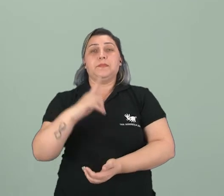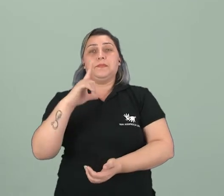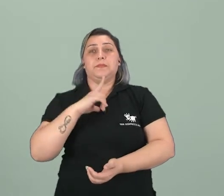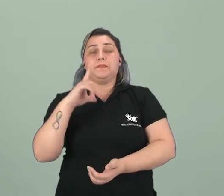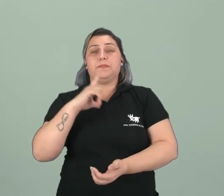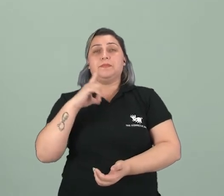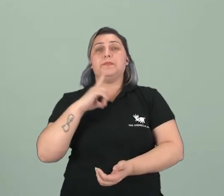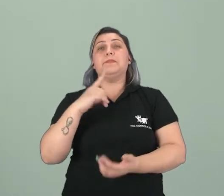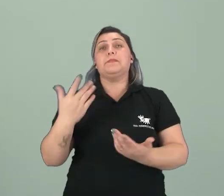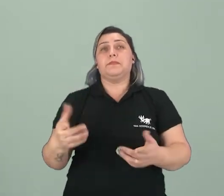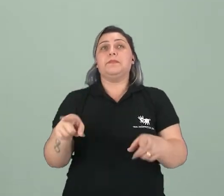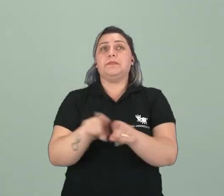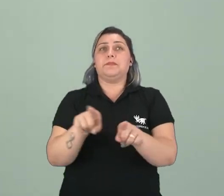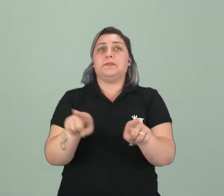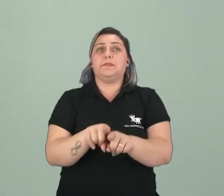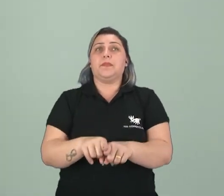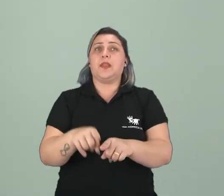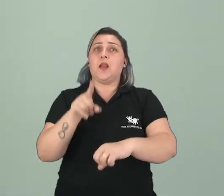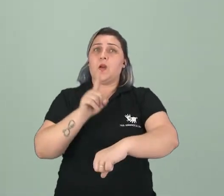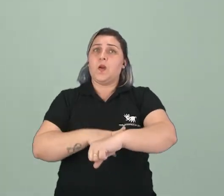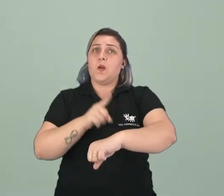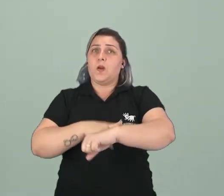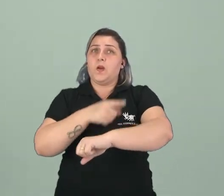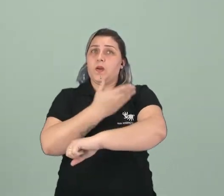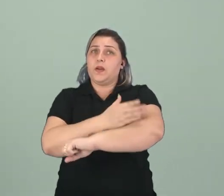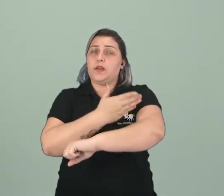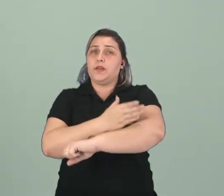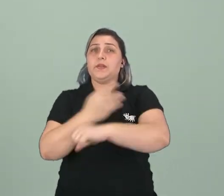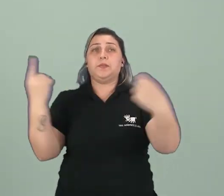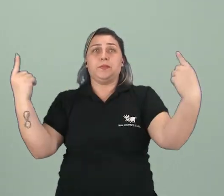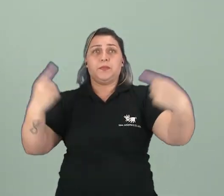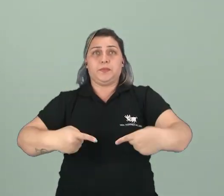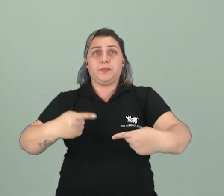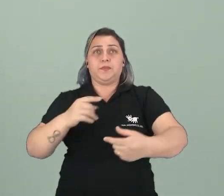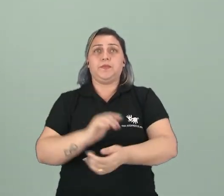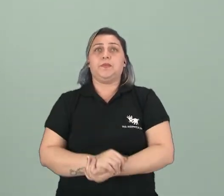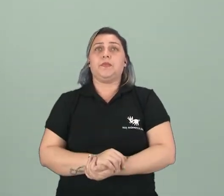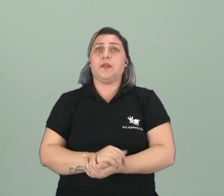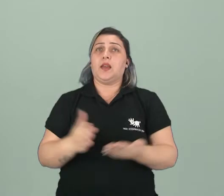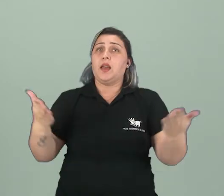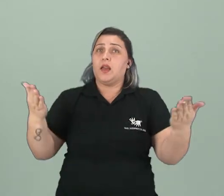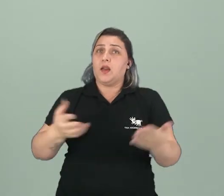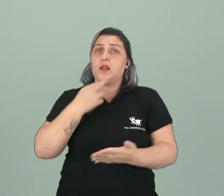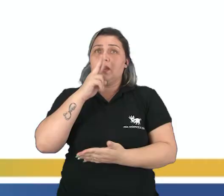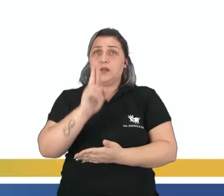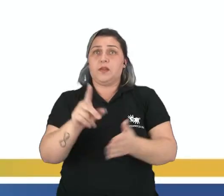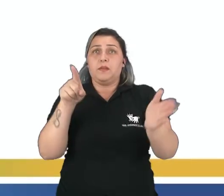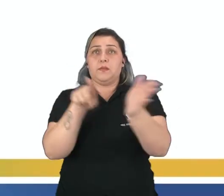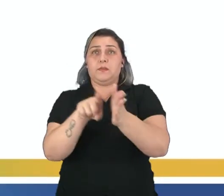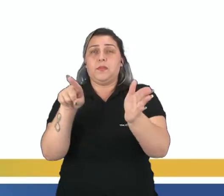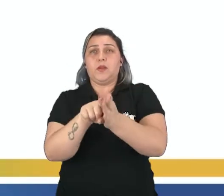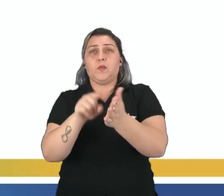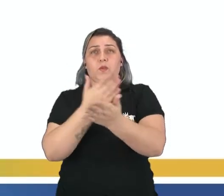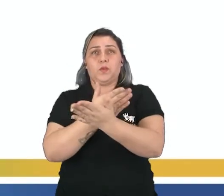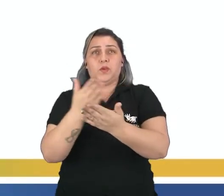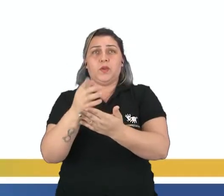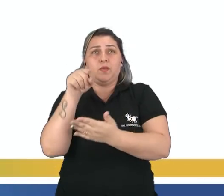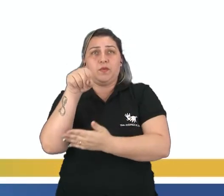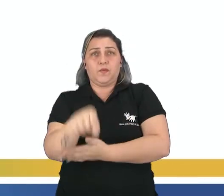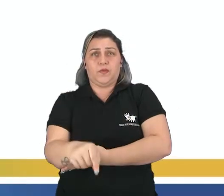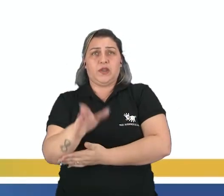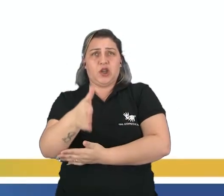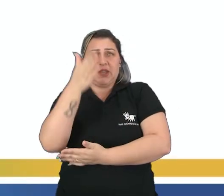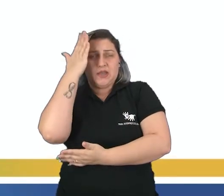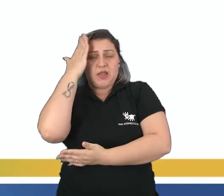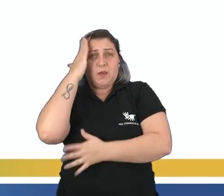as exceções também. Continuando, a gente tem um desafio, né? Bom, é agora que a gente responde a pergunta que